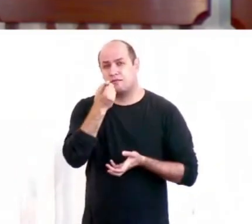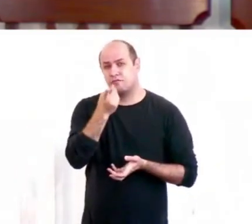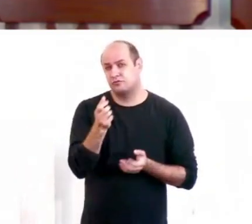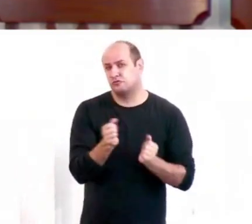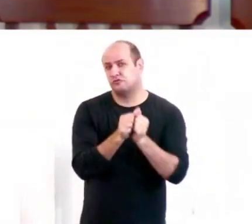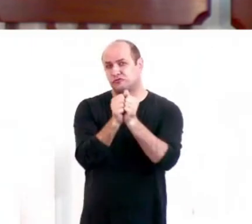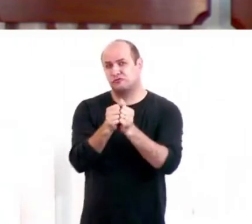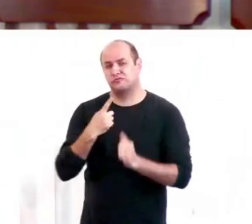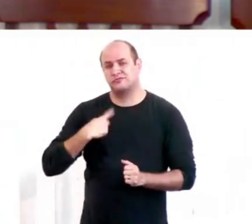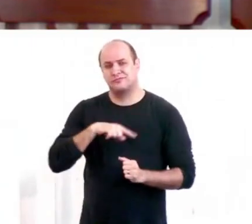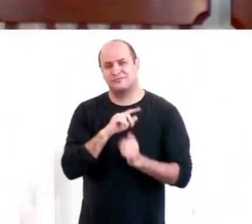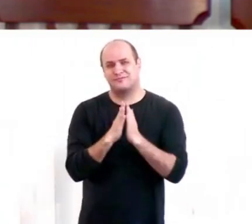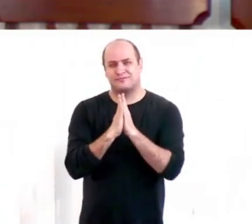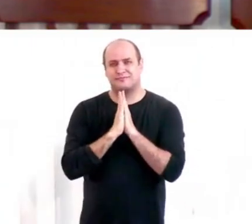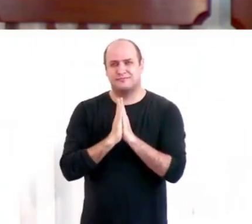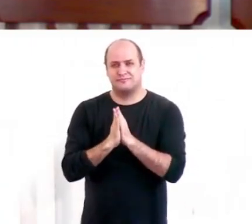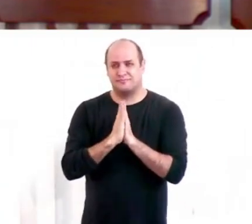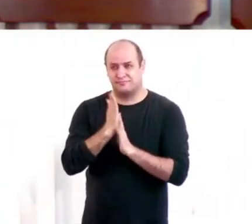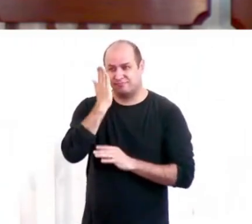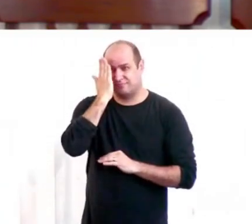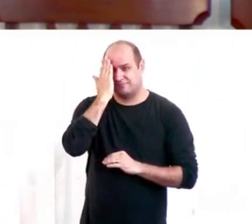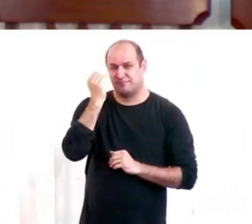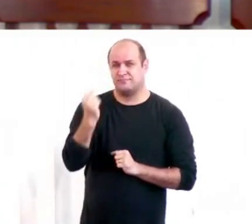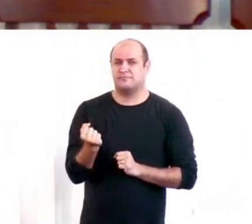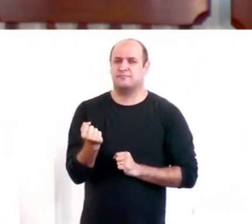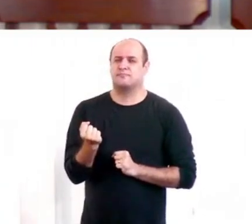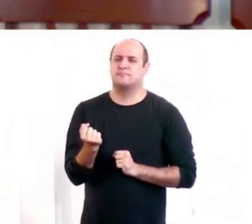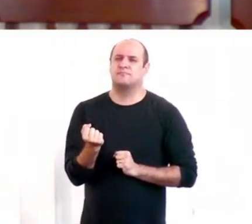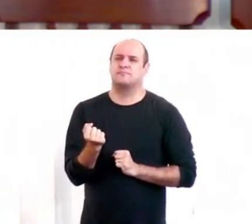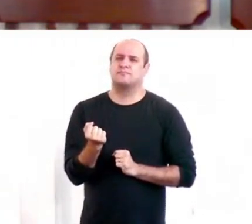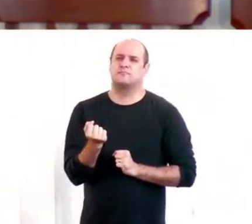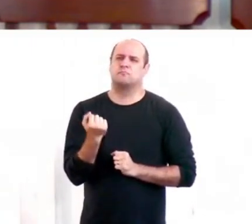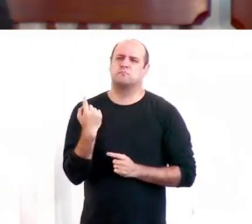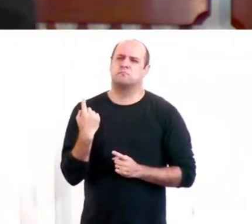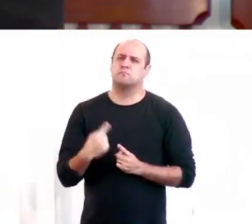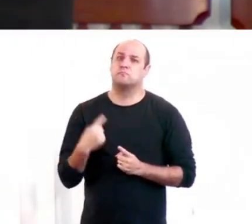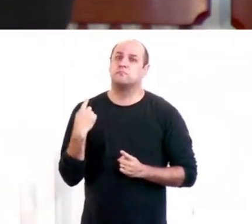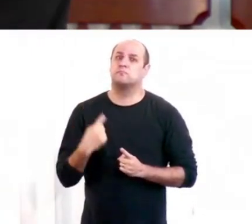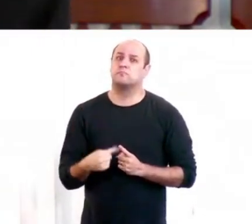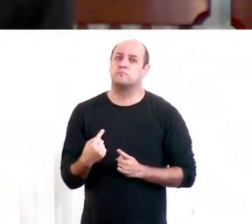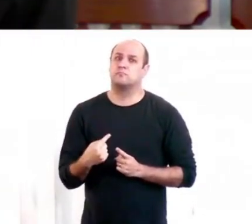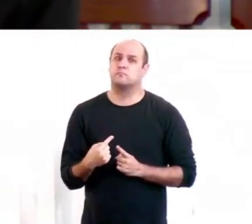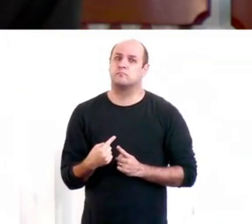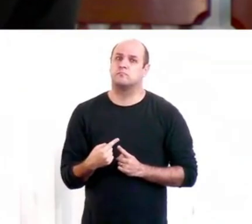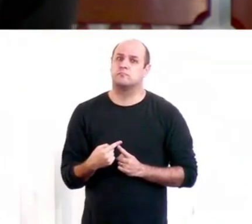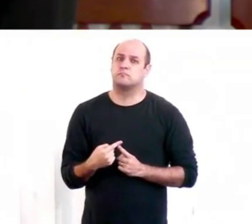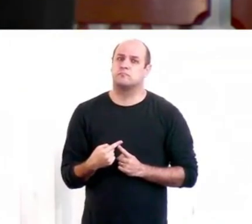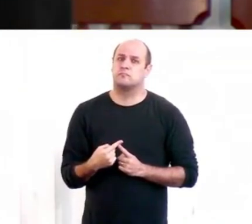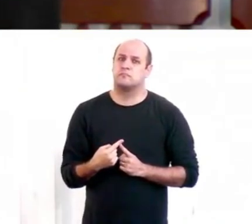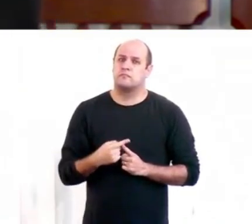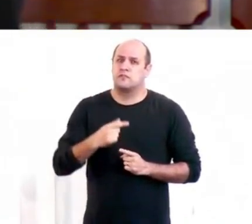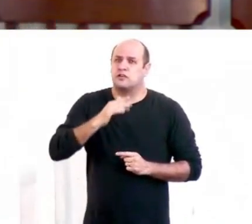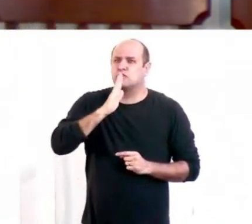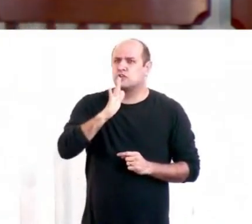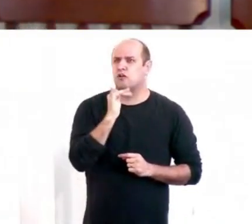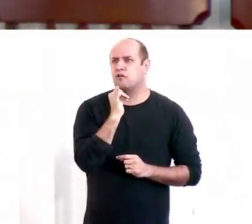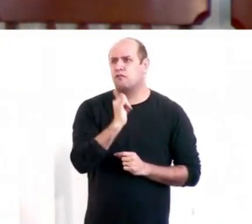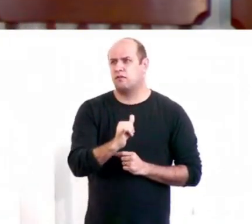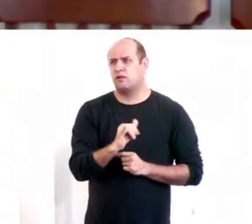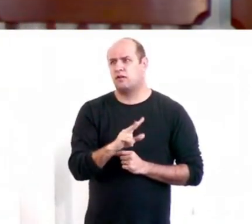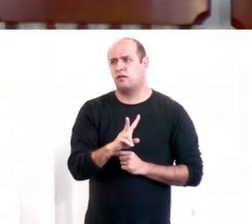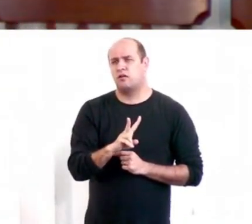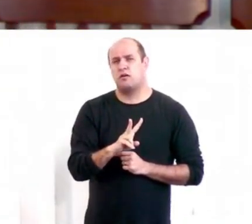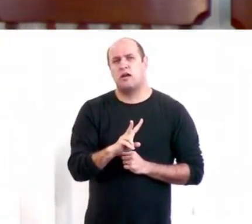conosco, orando, sabendo. Por quê? Alguém já ouviu falar aqui do Voz dos Mártires?